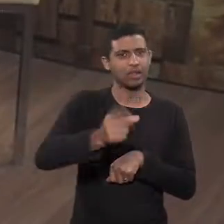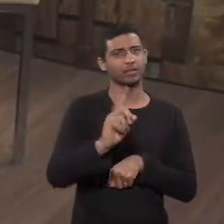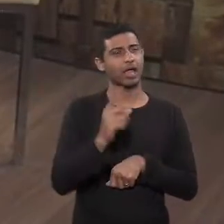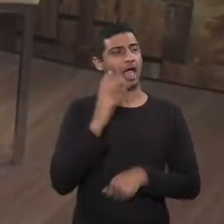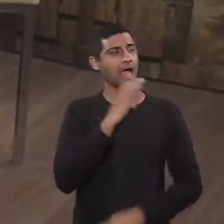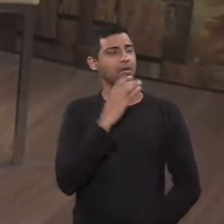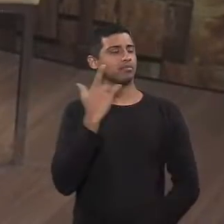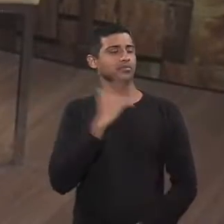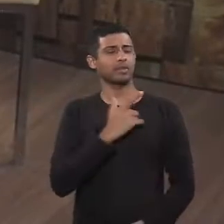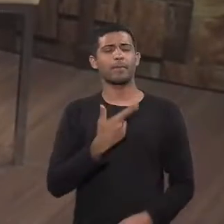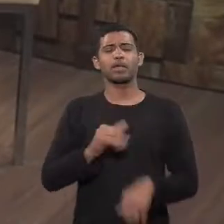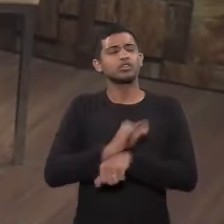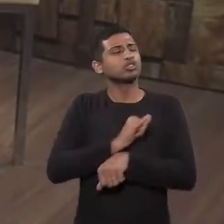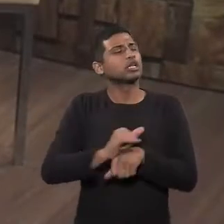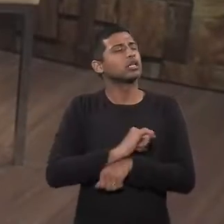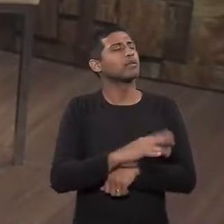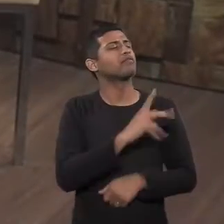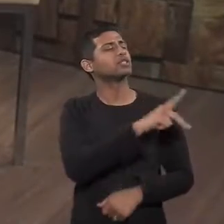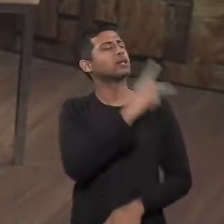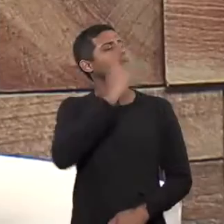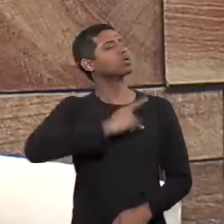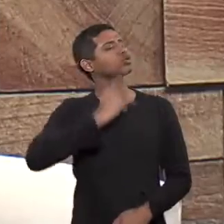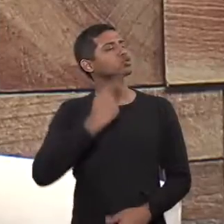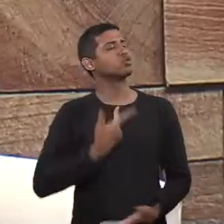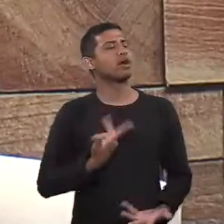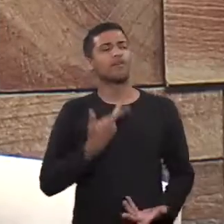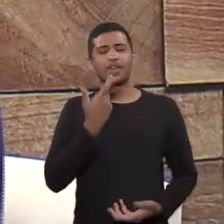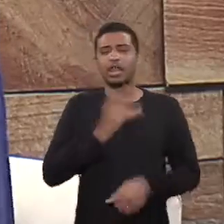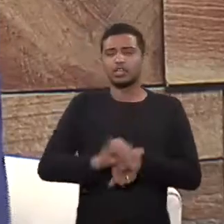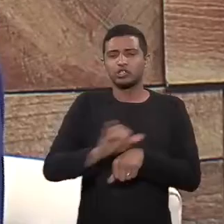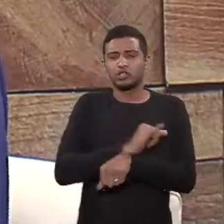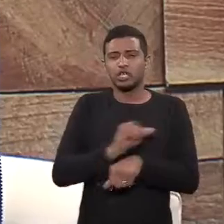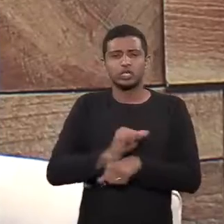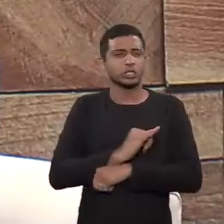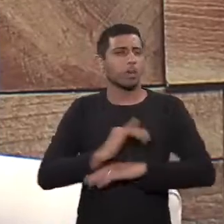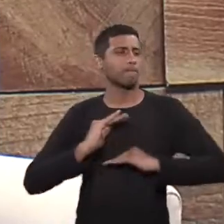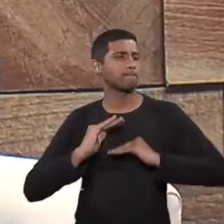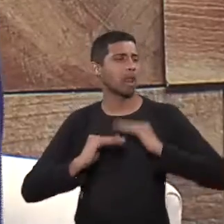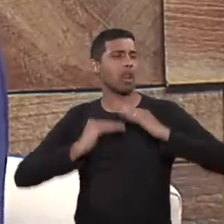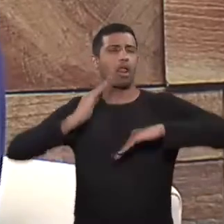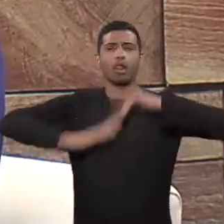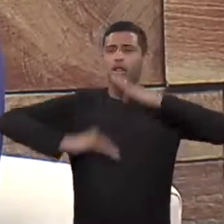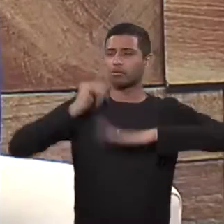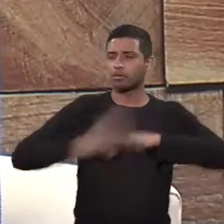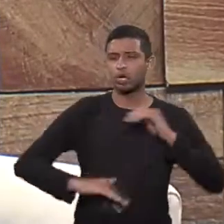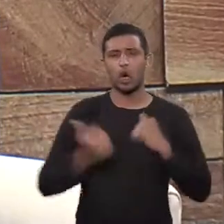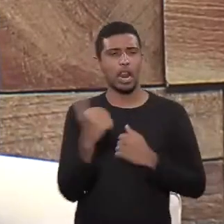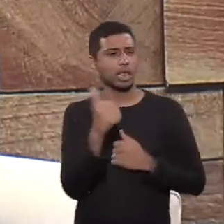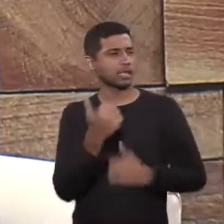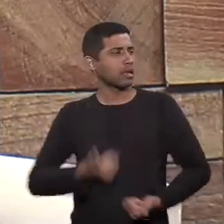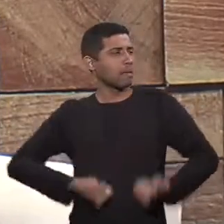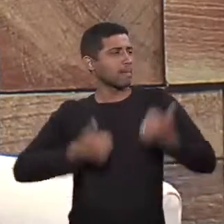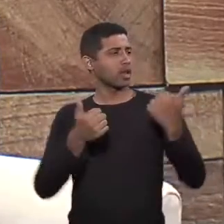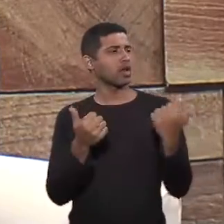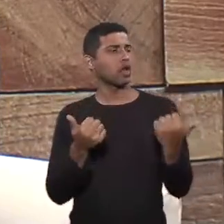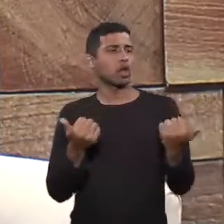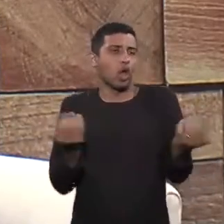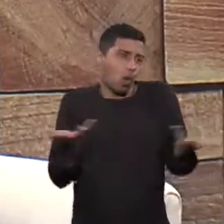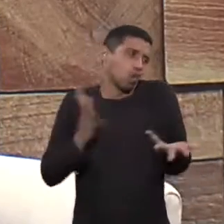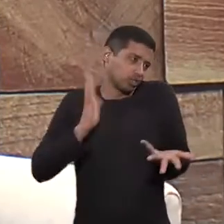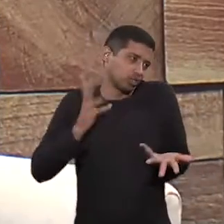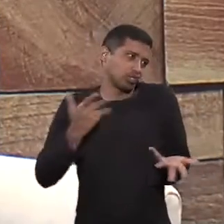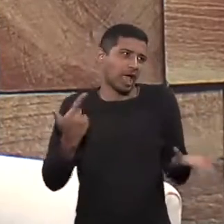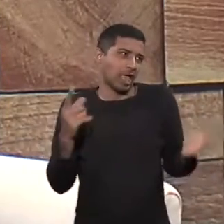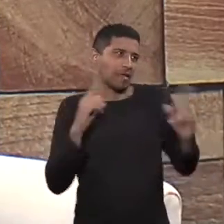incrível, né, da sua vida prática, né? E falando em estratégia, quais são as suas estratégias na busca pela excelência do